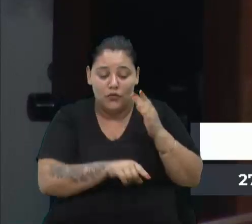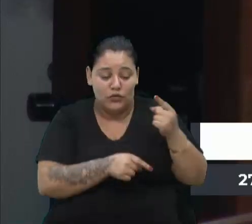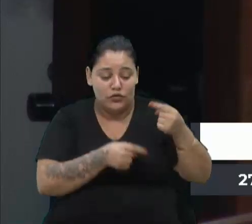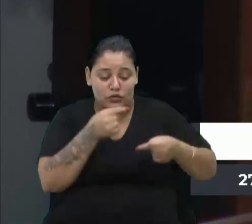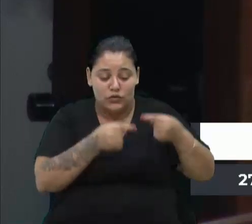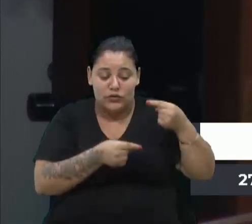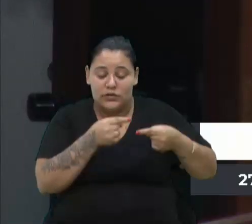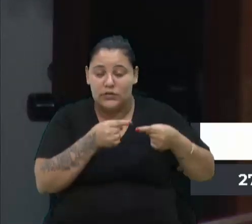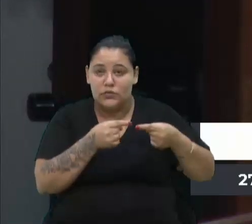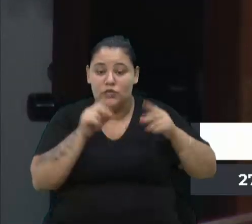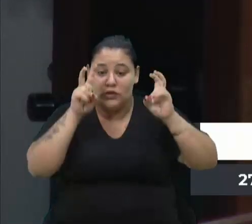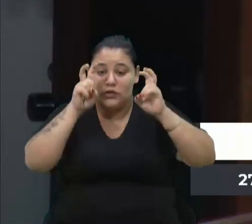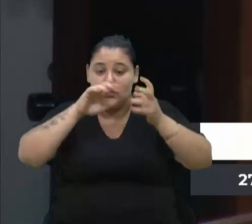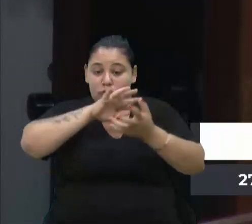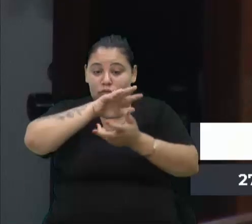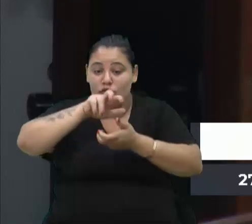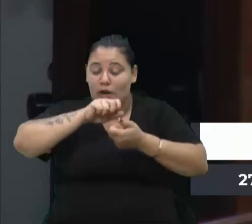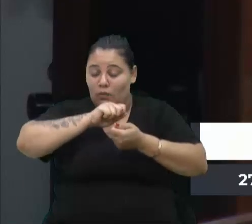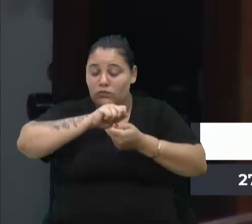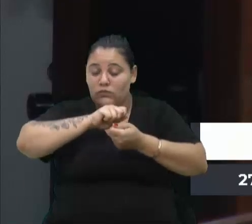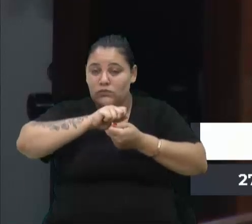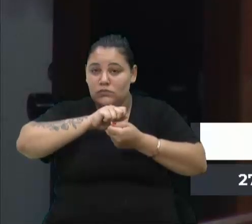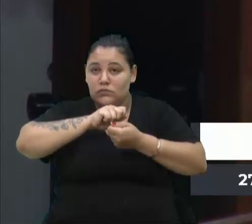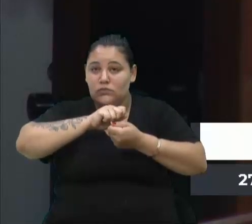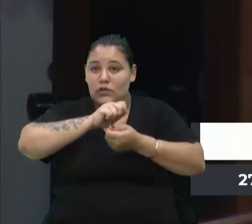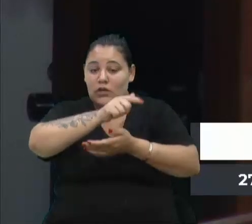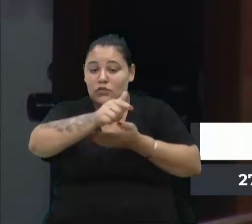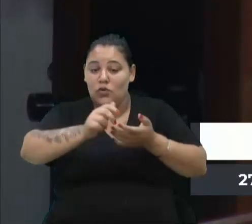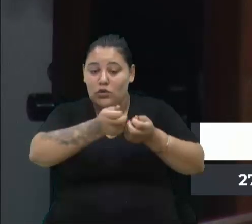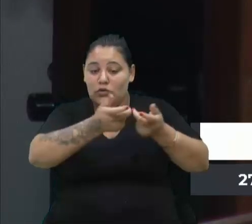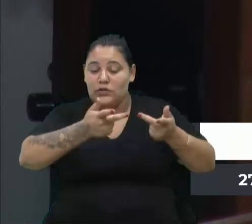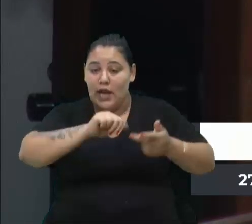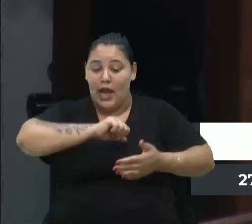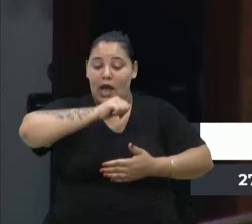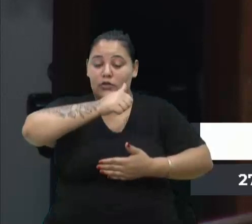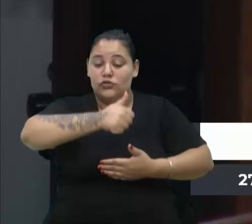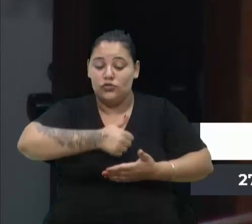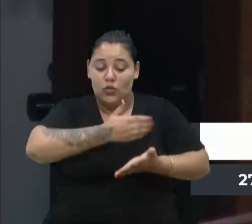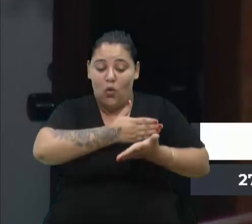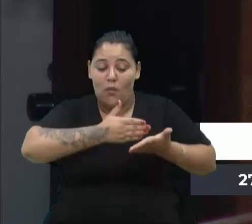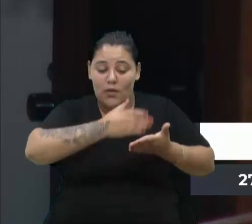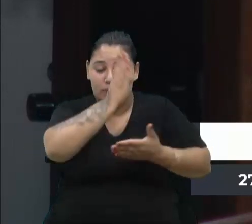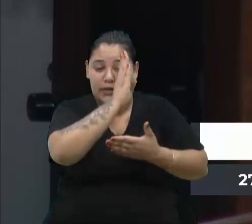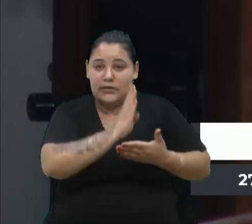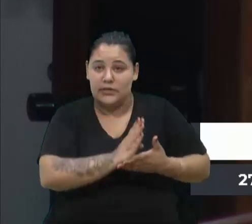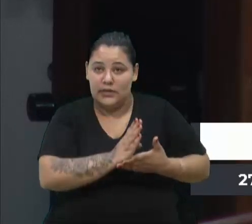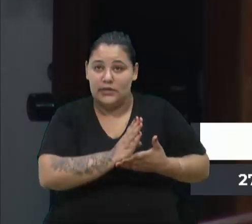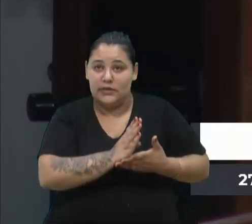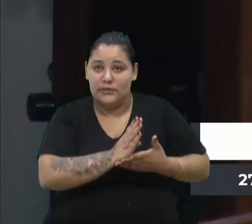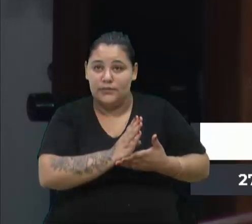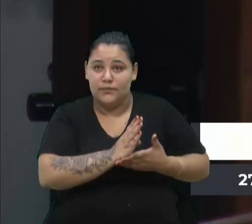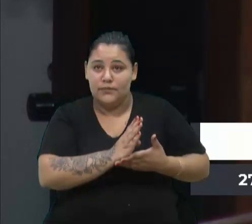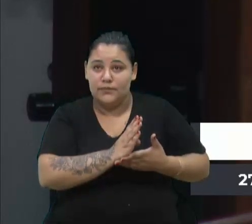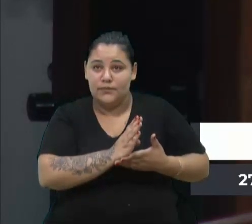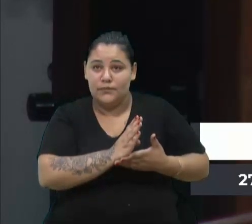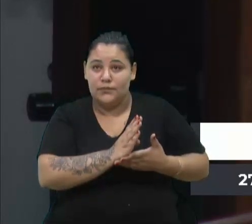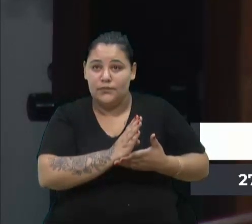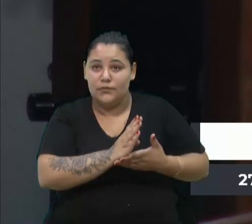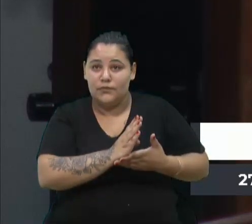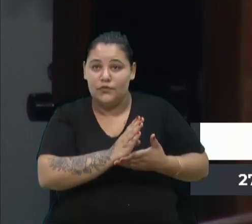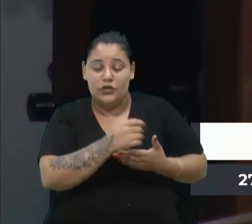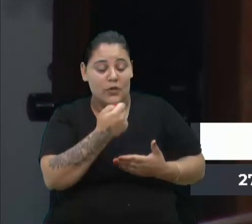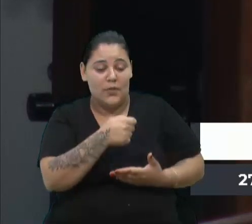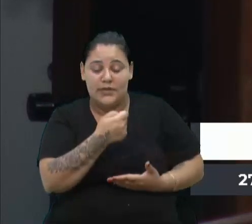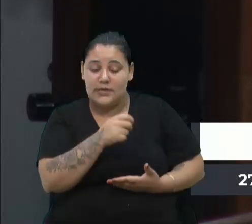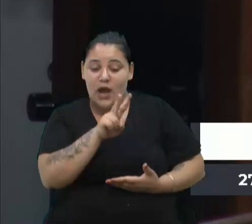dos grandes temas mundiais. Ademais, a iniciativa brasileira de isentar de visto cidadãos estrangeiros reforça a